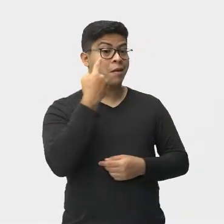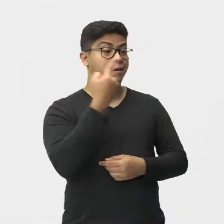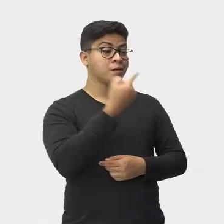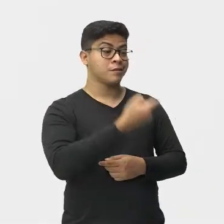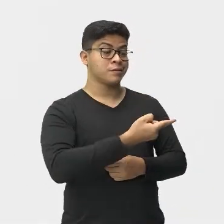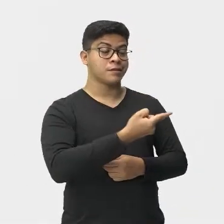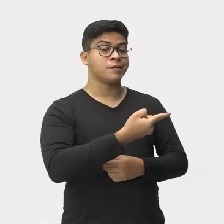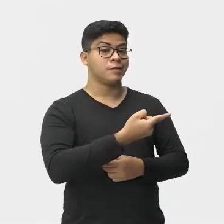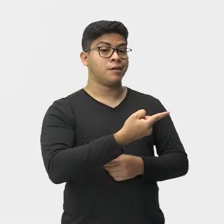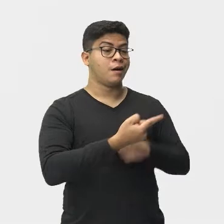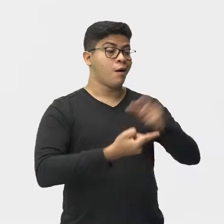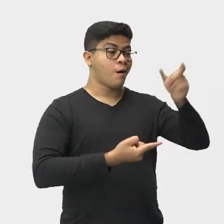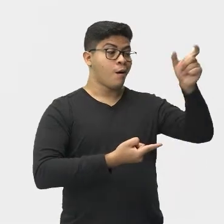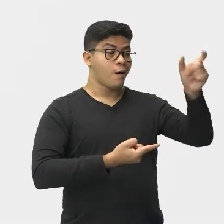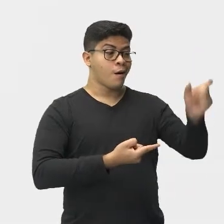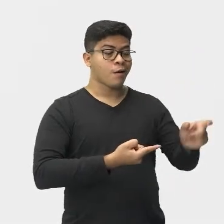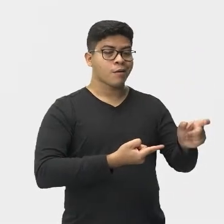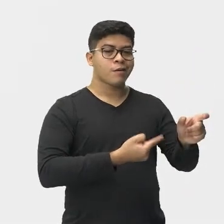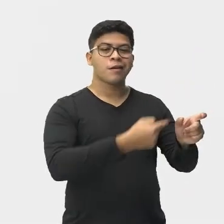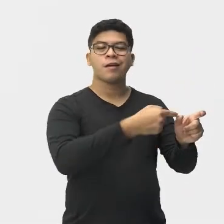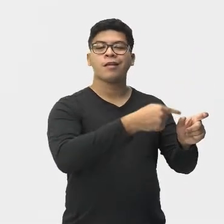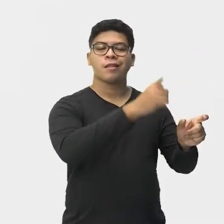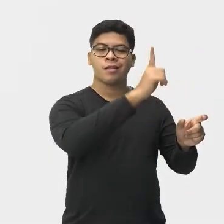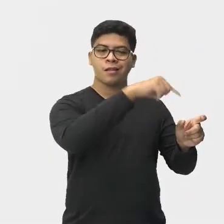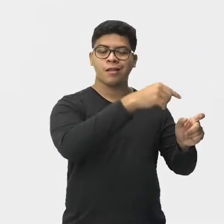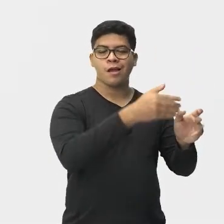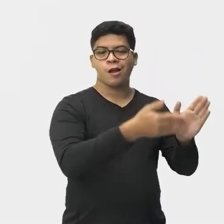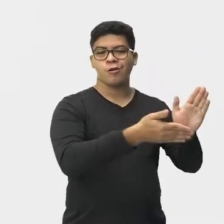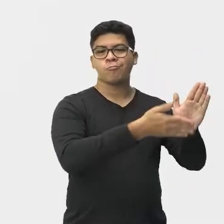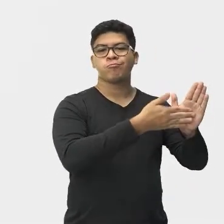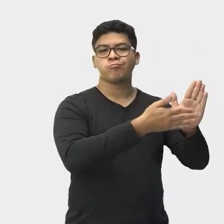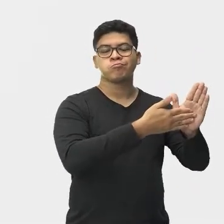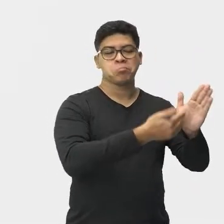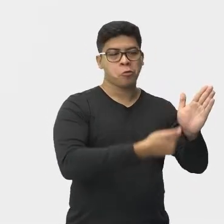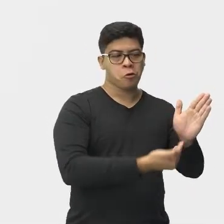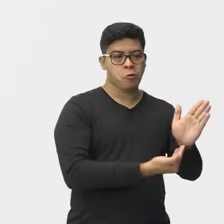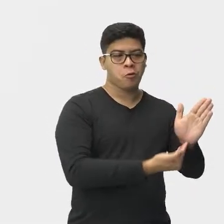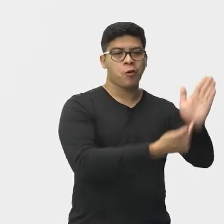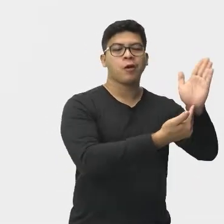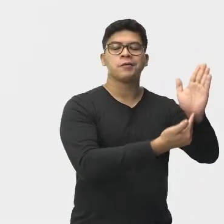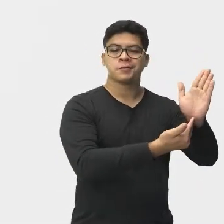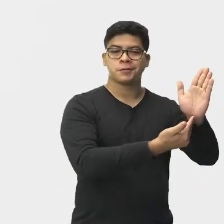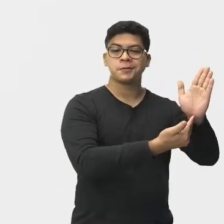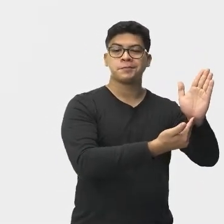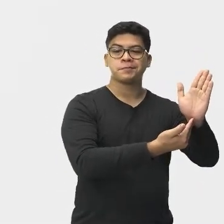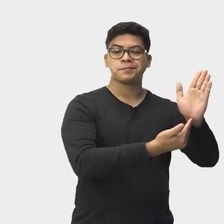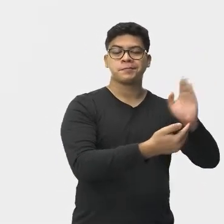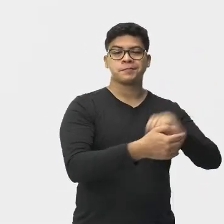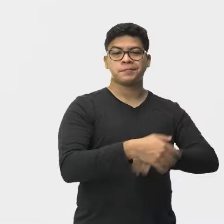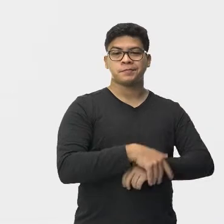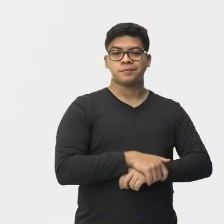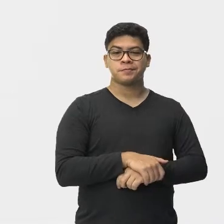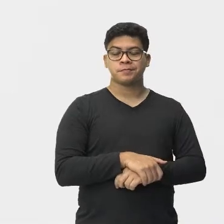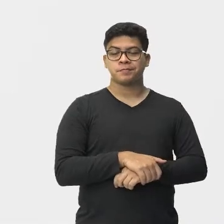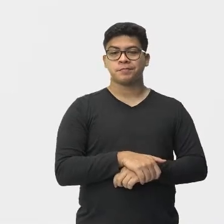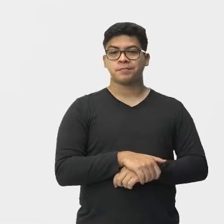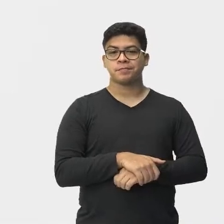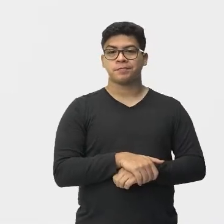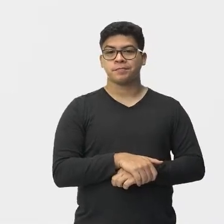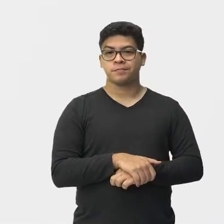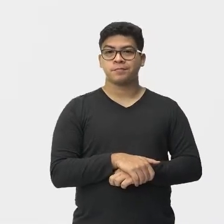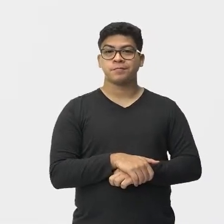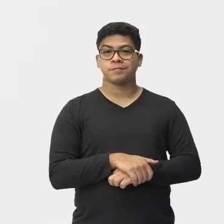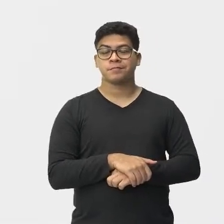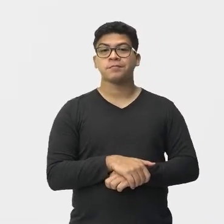essa perguntinha. Quem, né? E aí temos a resposta. Quem? O candidato,